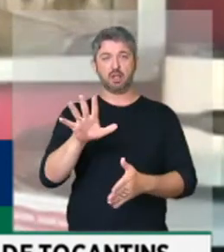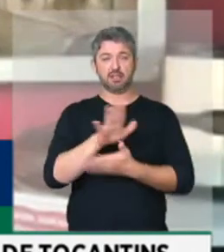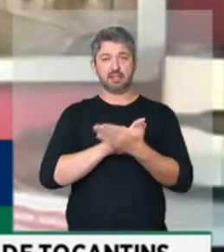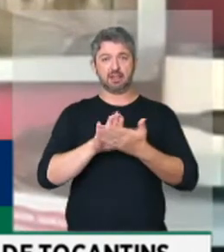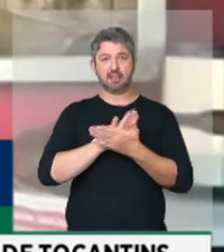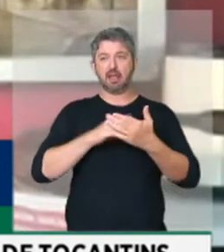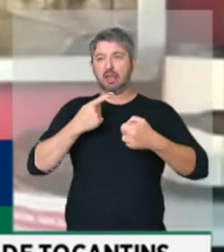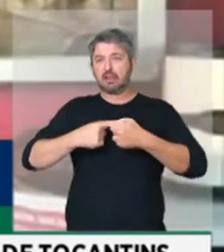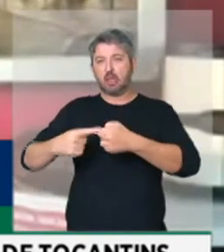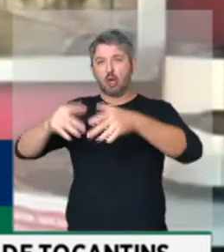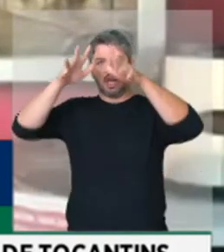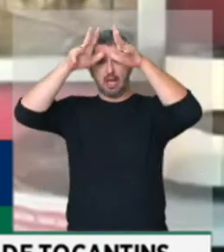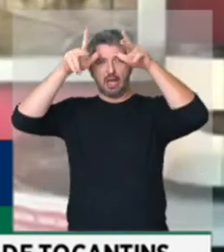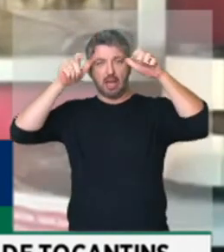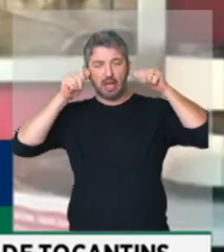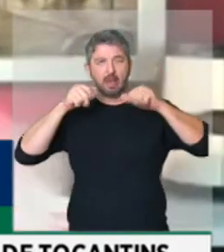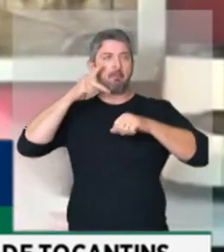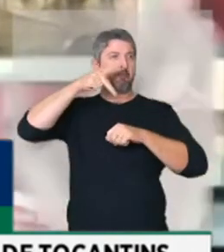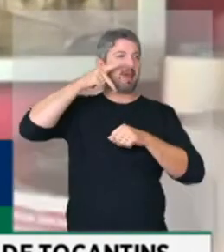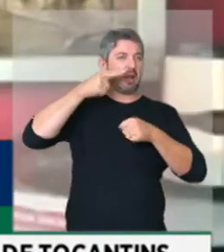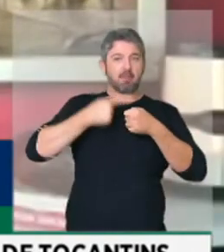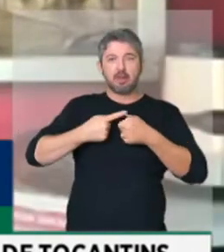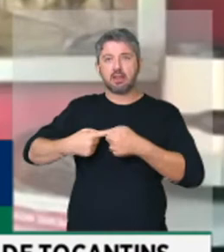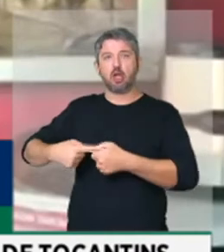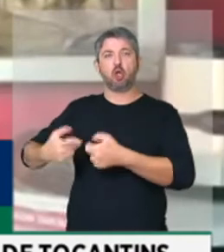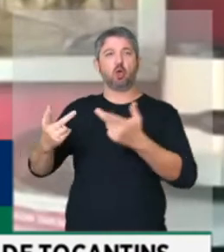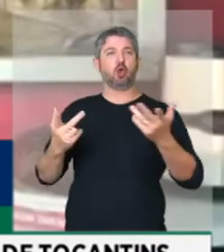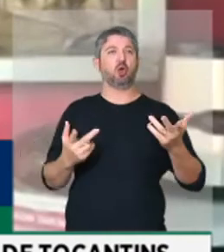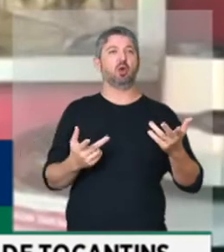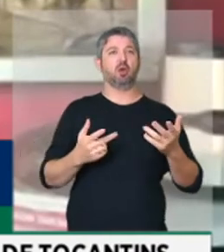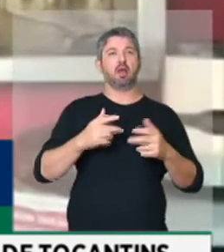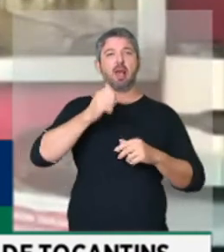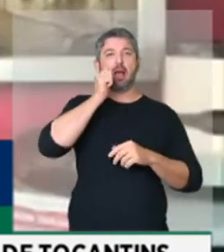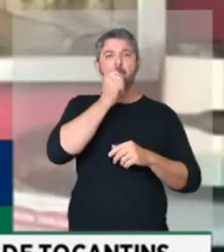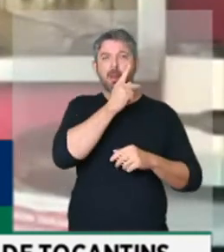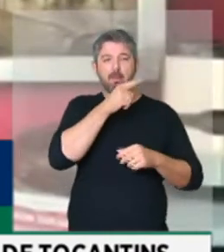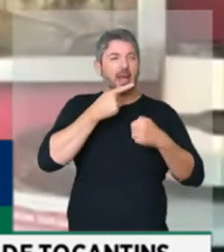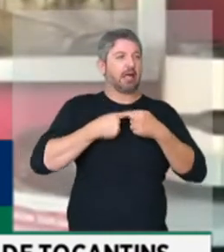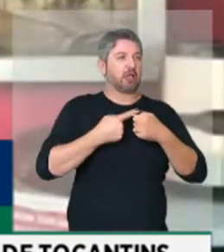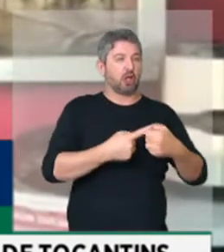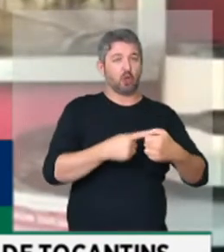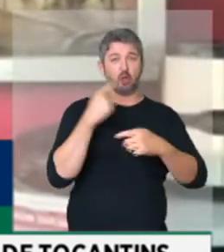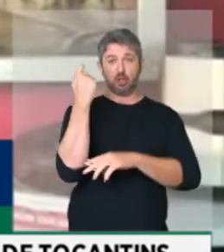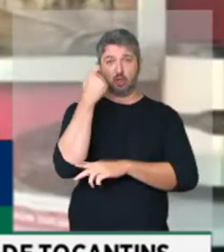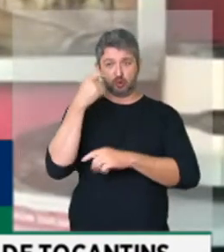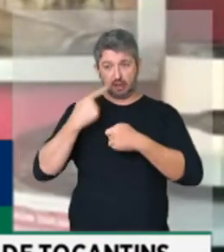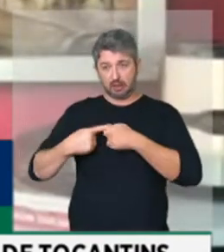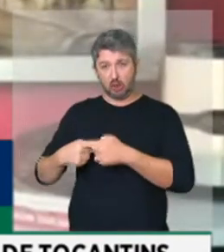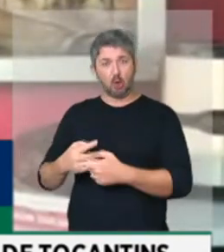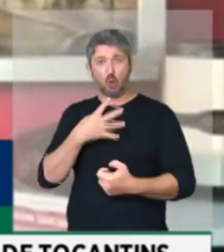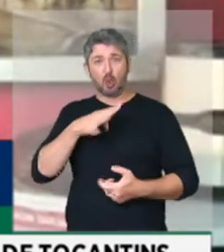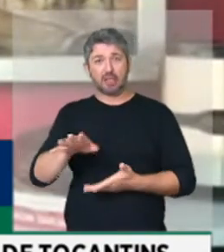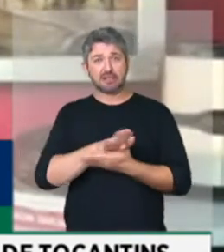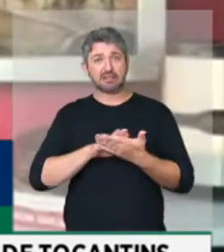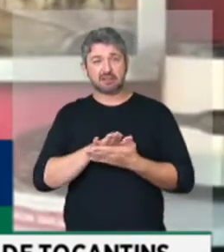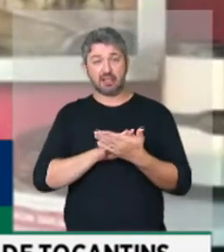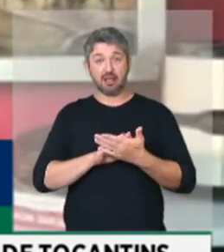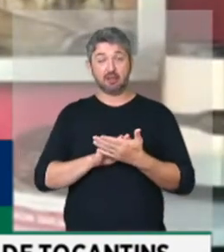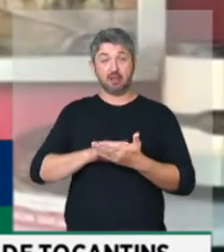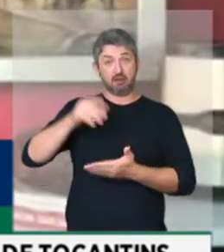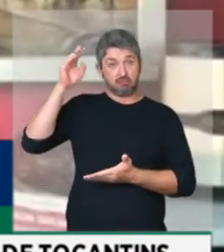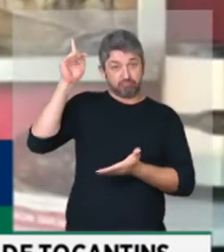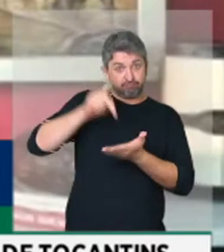do Acre, do interior da Paraíba, do interior do Amapá, do interior do Rio Grande do Sul. E o Brasil real,